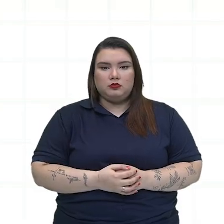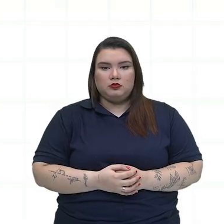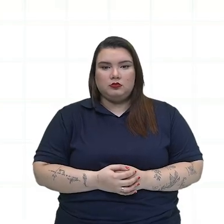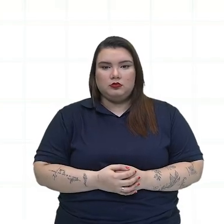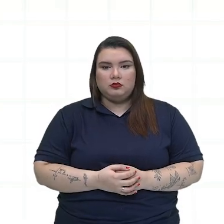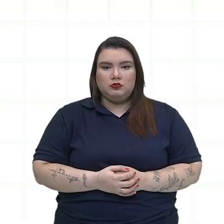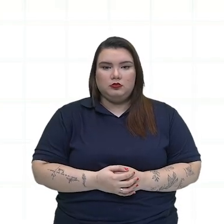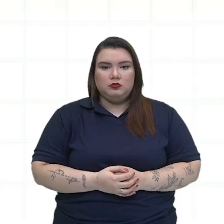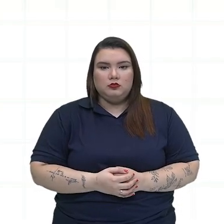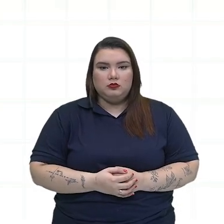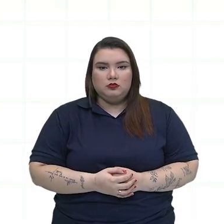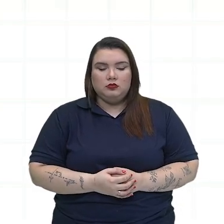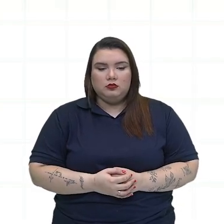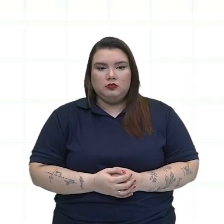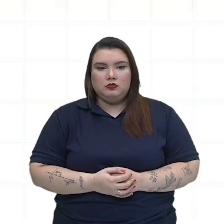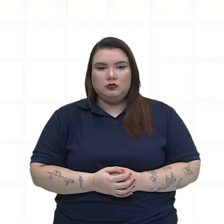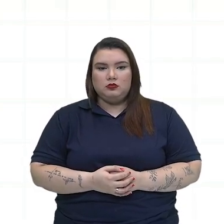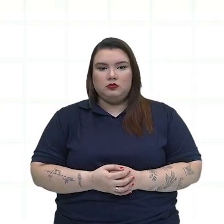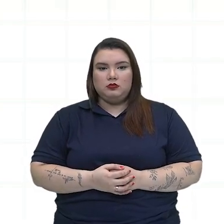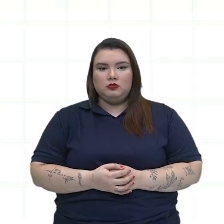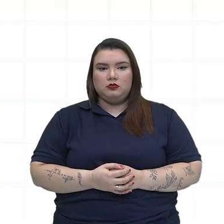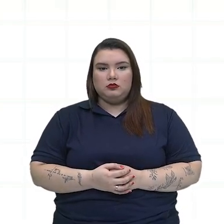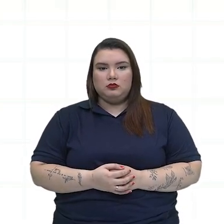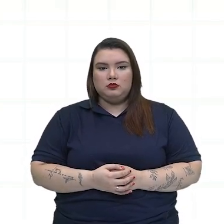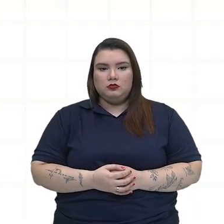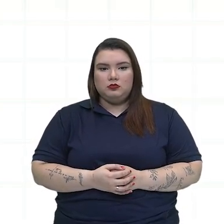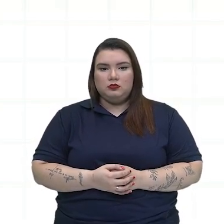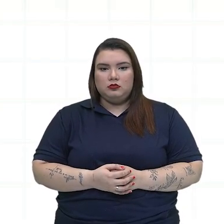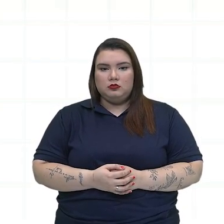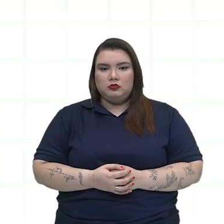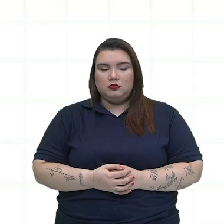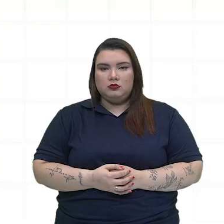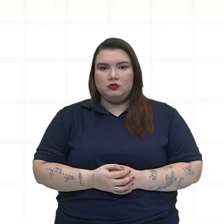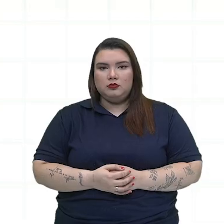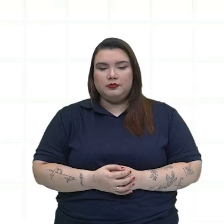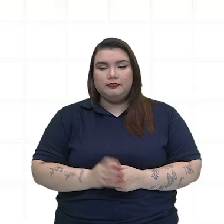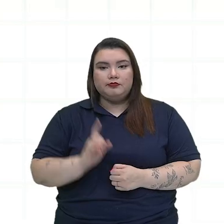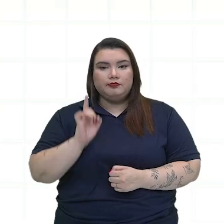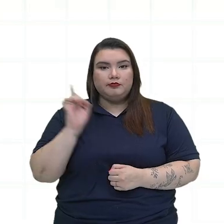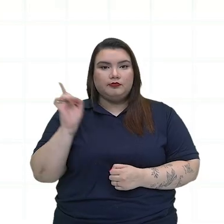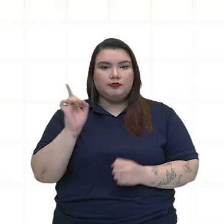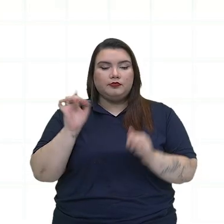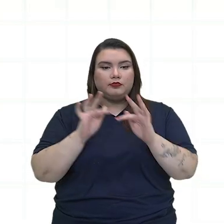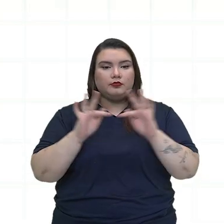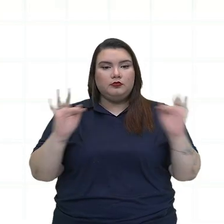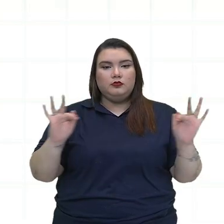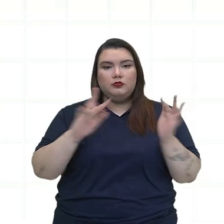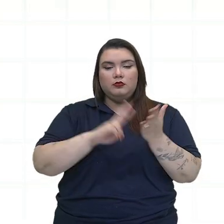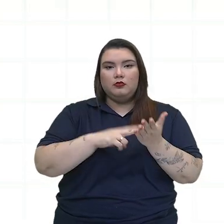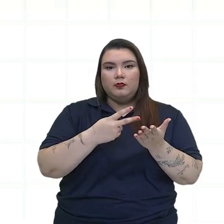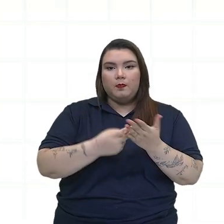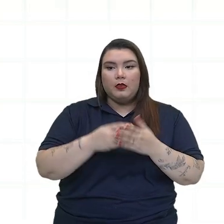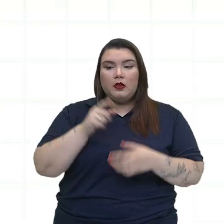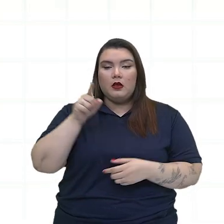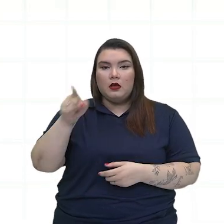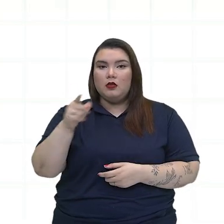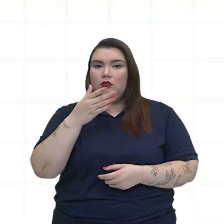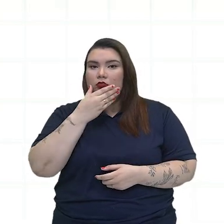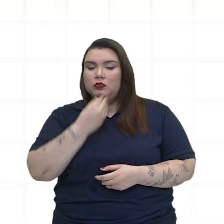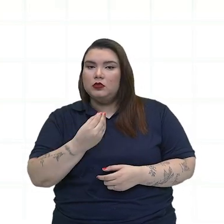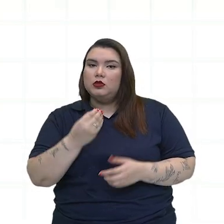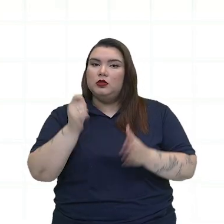his friends. He writes letters to his friends. Que quer dizer assim,